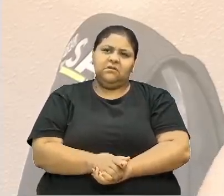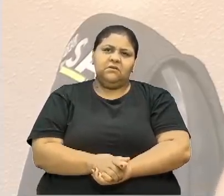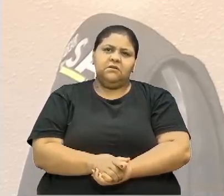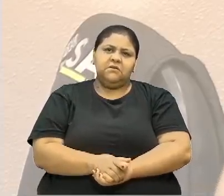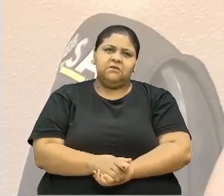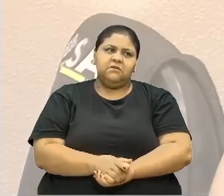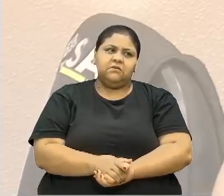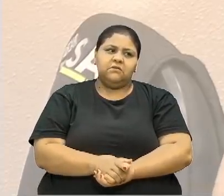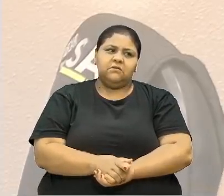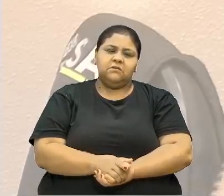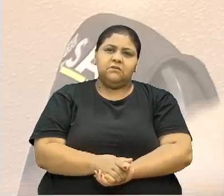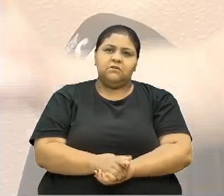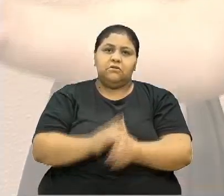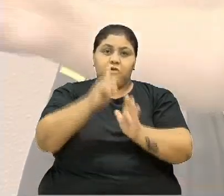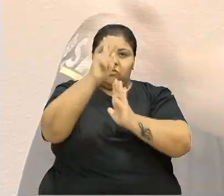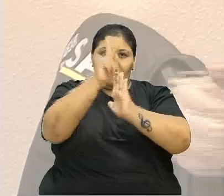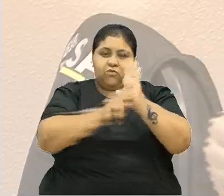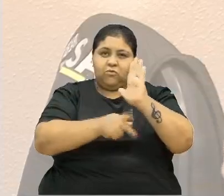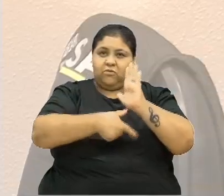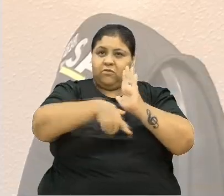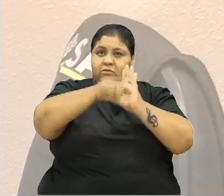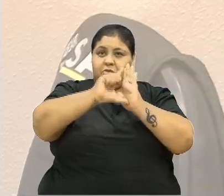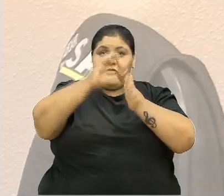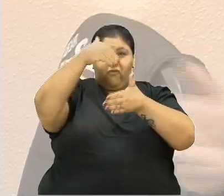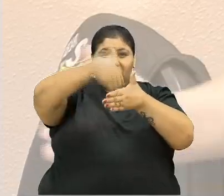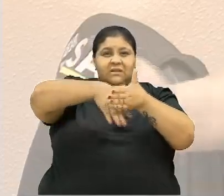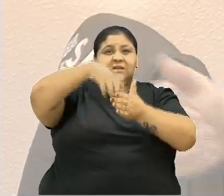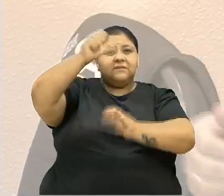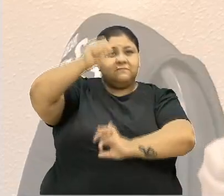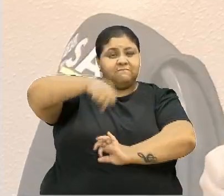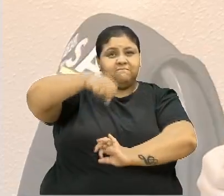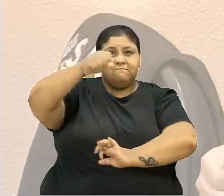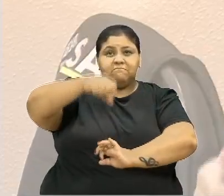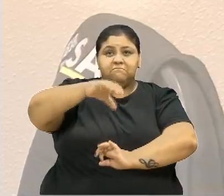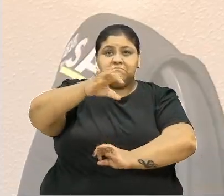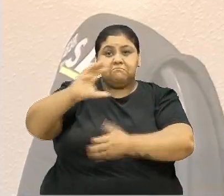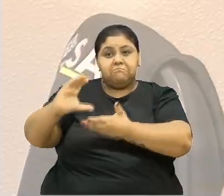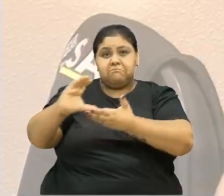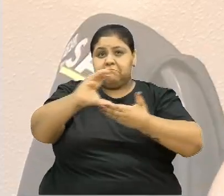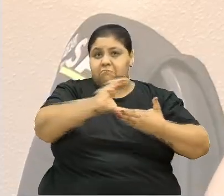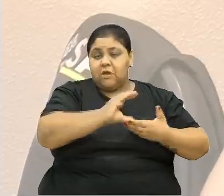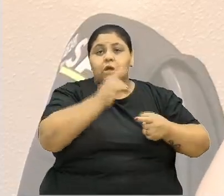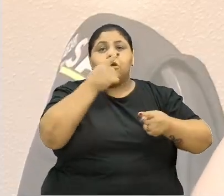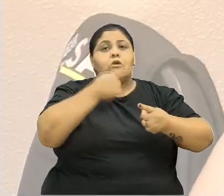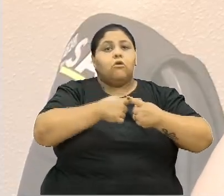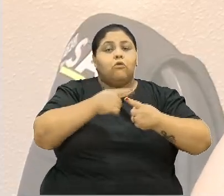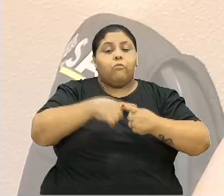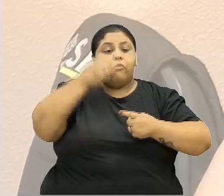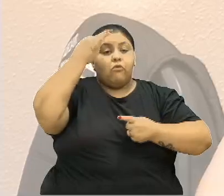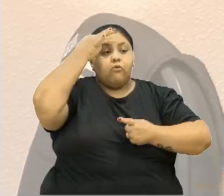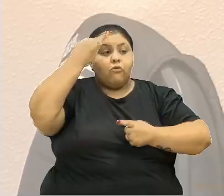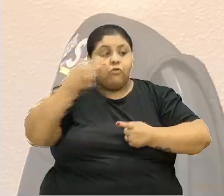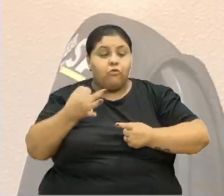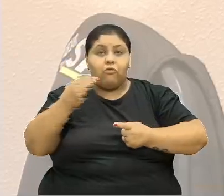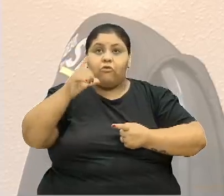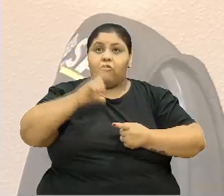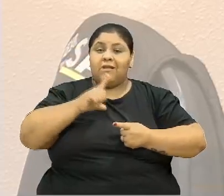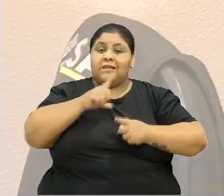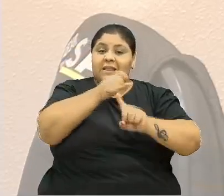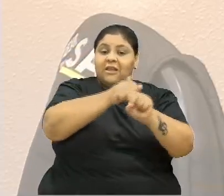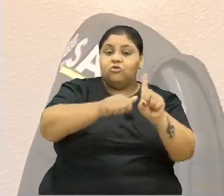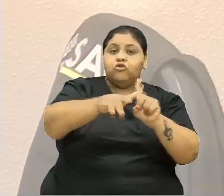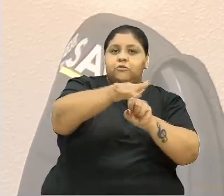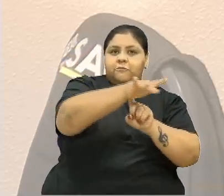O projeto anterior, votei pelo sim, era um subsídio. Por quê? Porque entendi que tem uma questão social